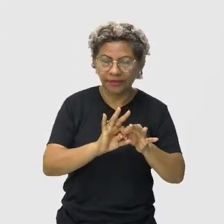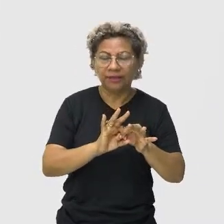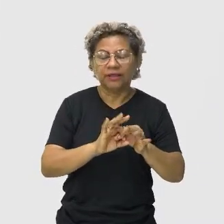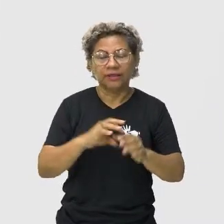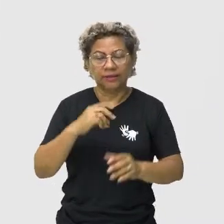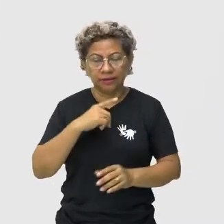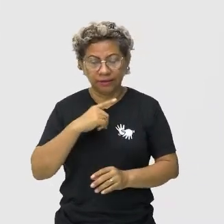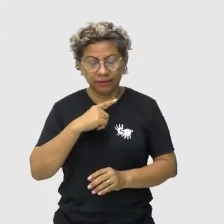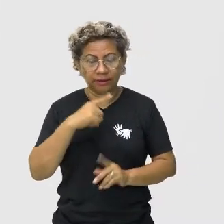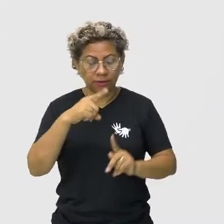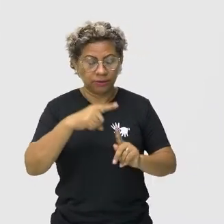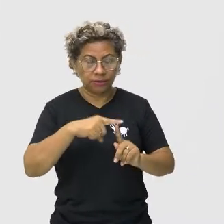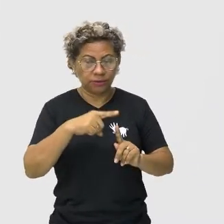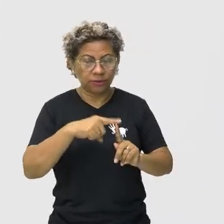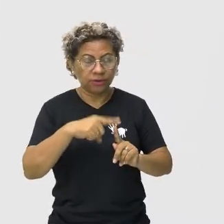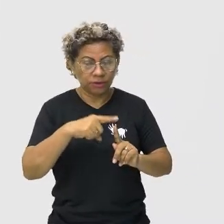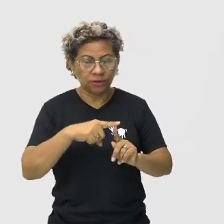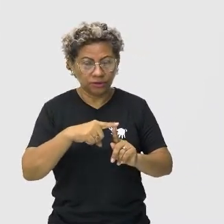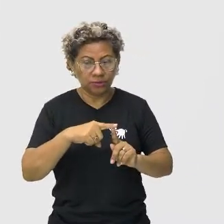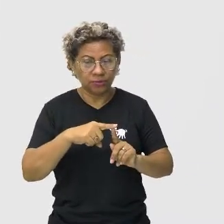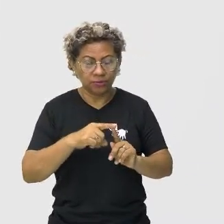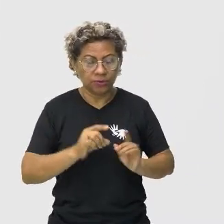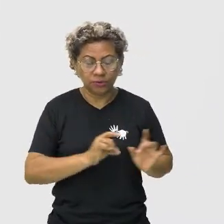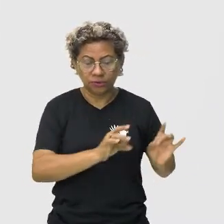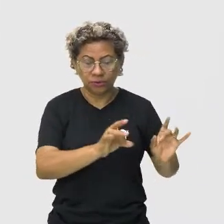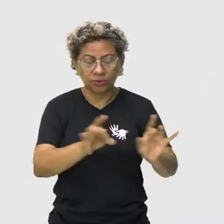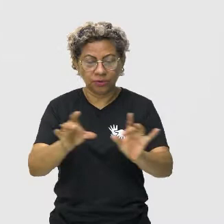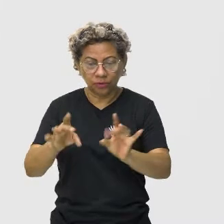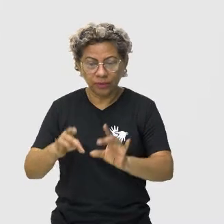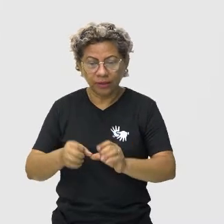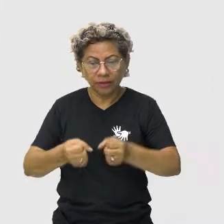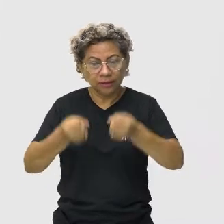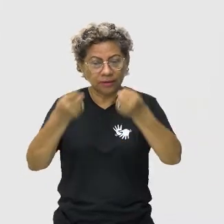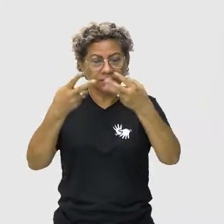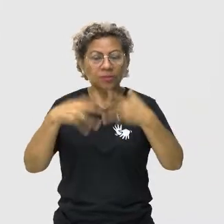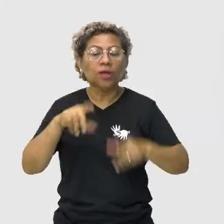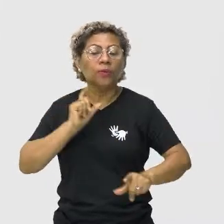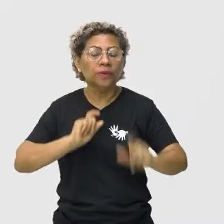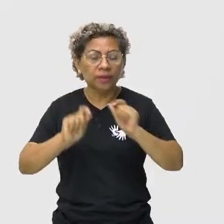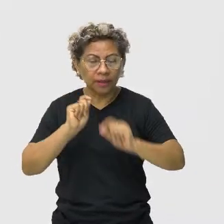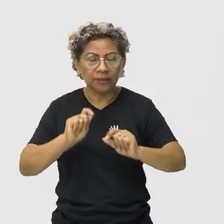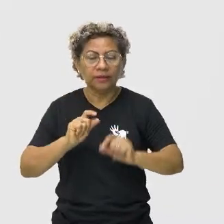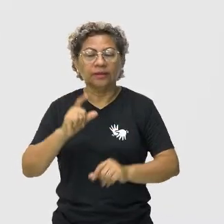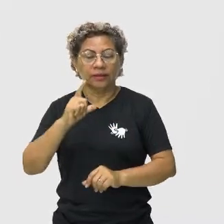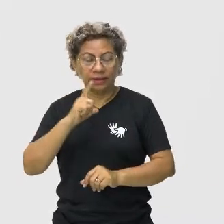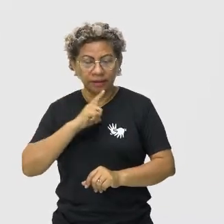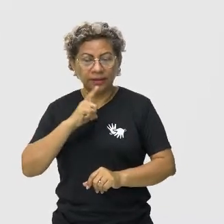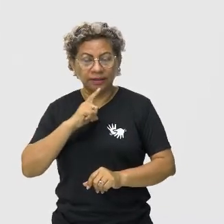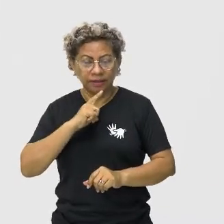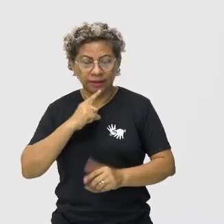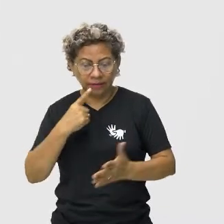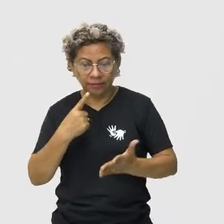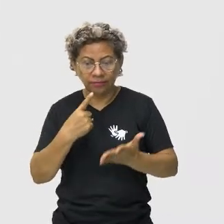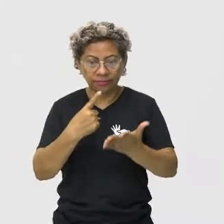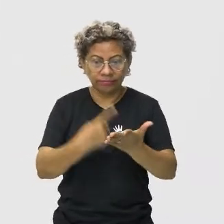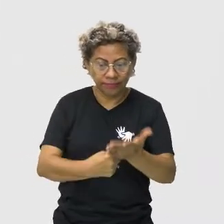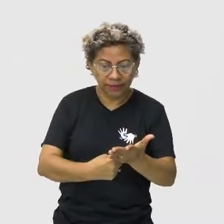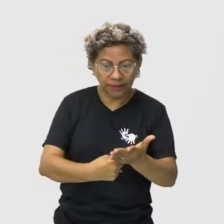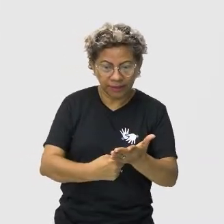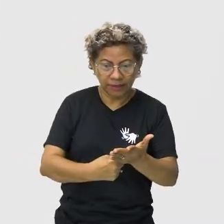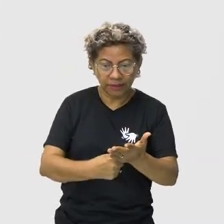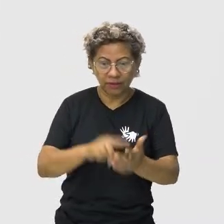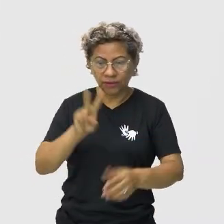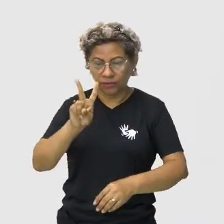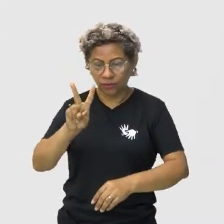de cooperação comercial, nós falamos que foi feito o quê? Um acordo bilateral,